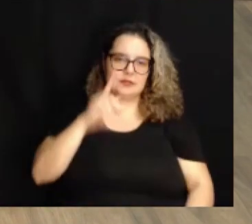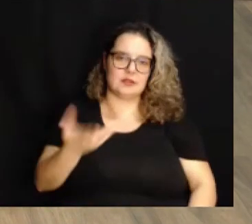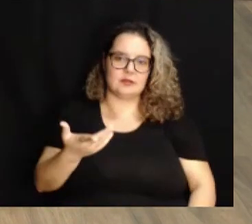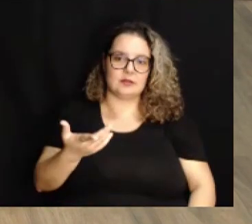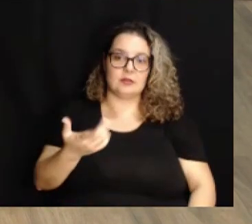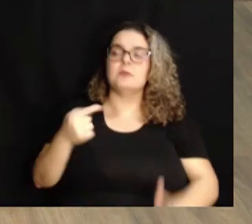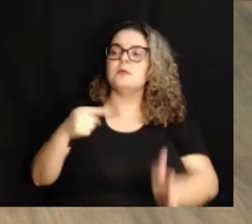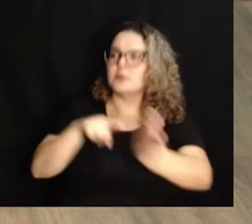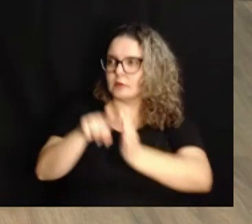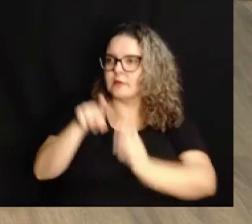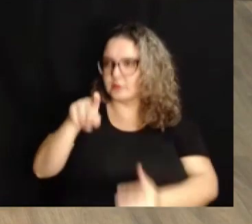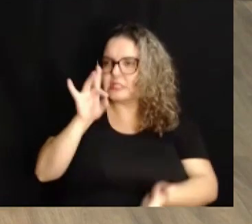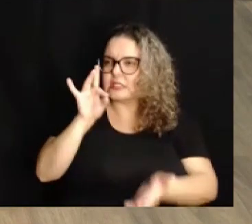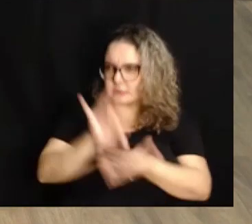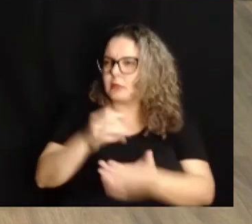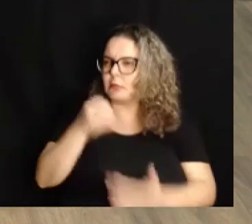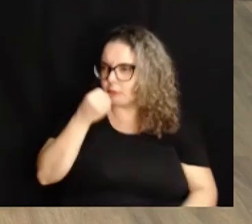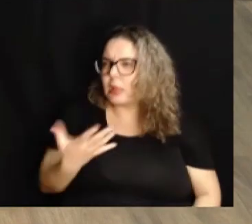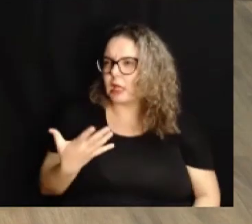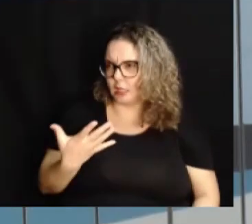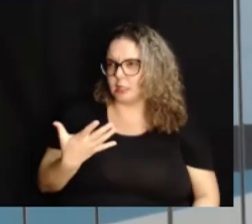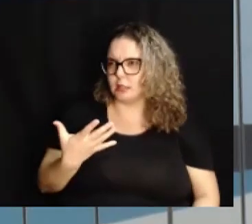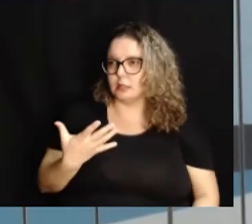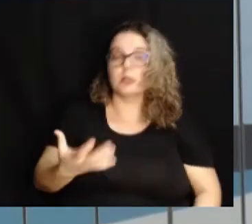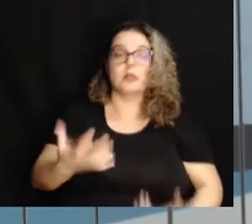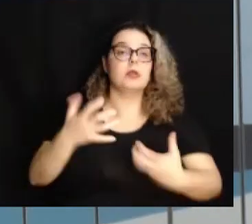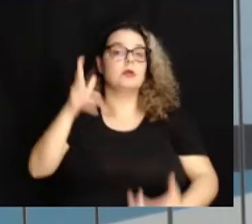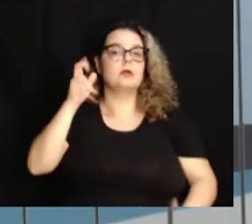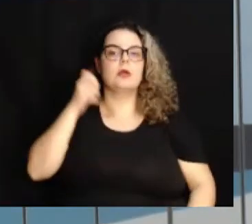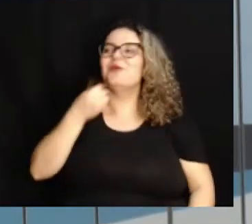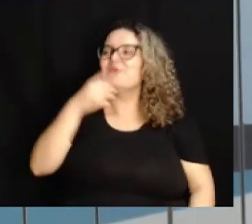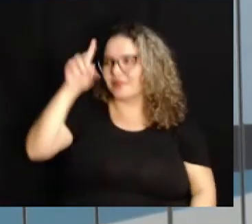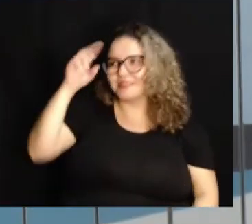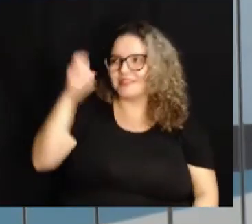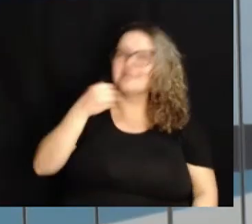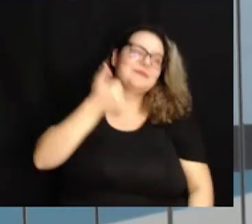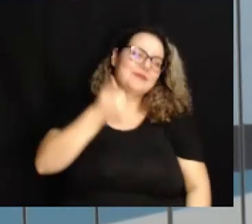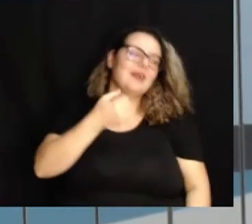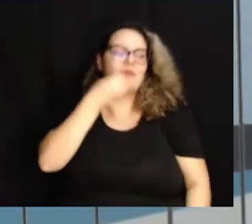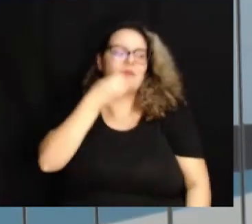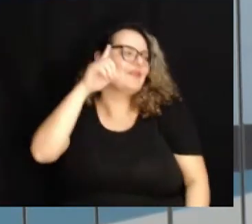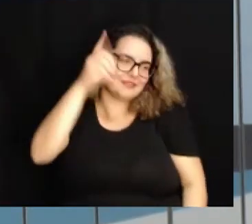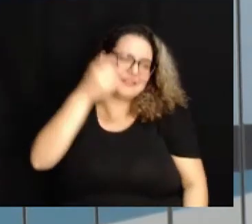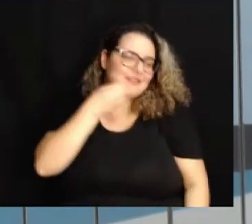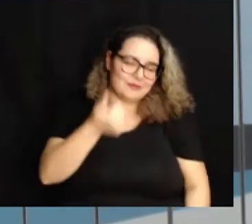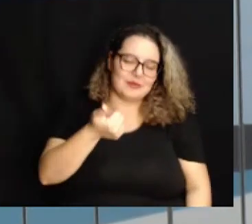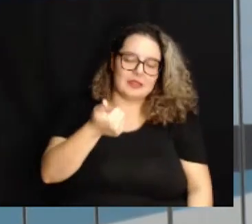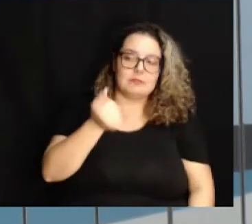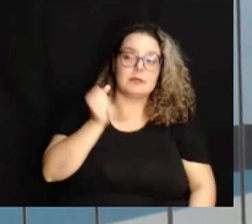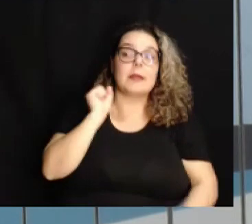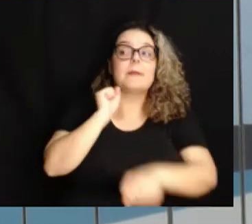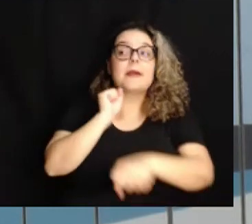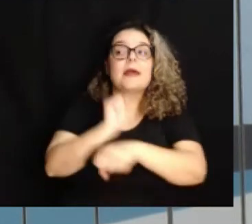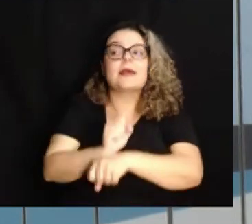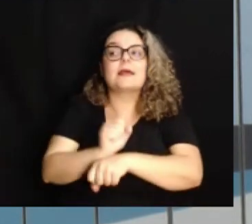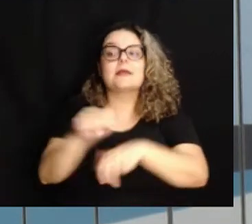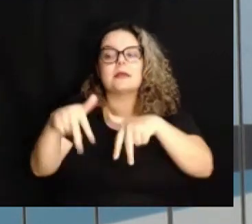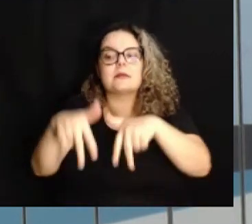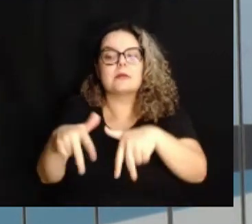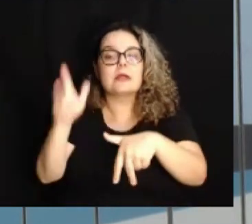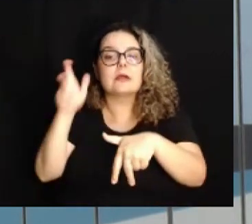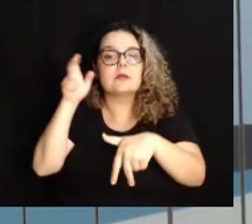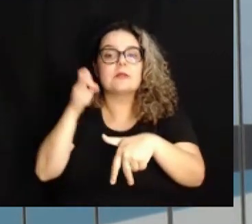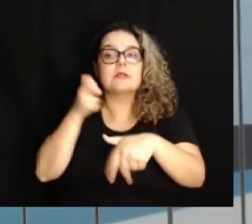bem? E querer ouvir, né? Porque falar bom dia, tudo bem, todo mundo fala, né? Nossa, mas realmente verdade. parar para ouvir se uma pessoa está bem ou não, são